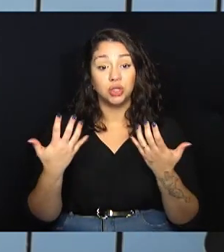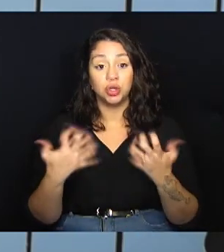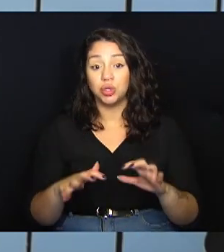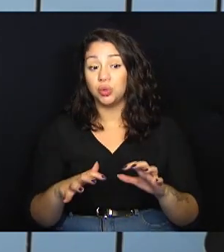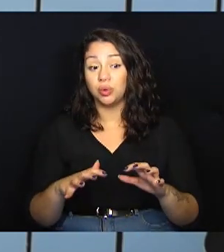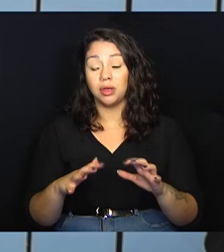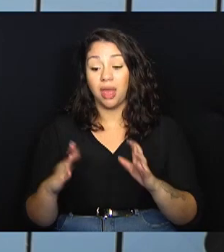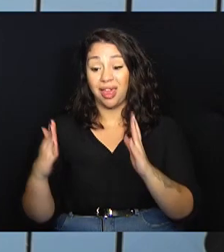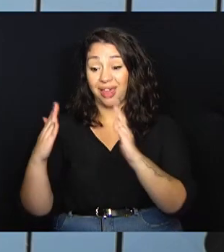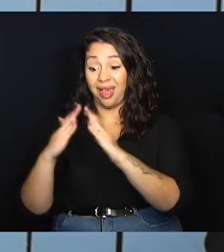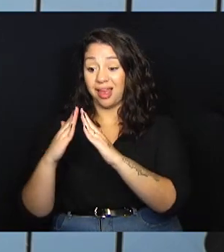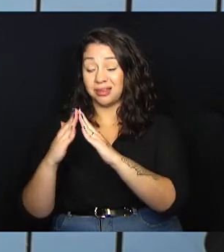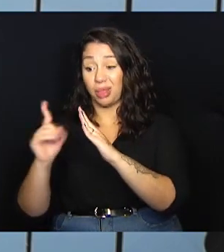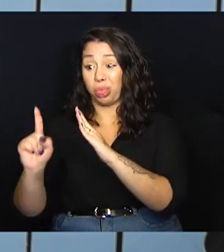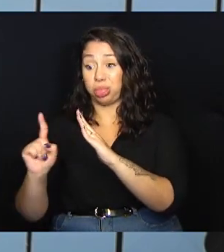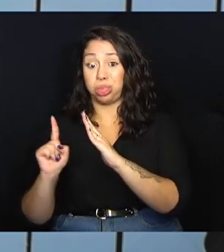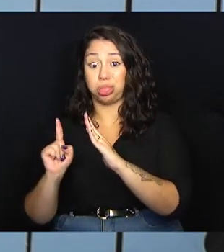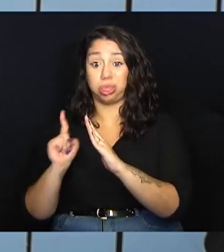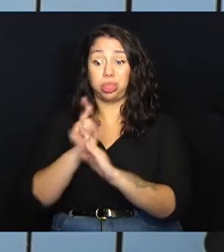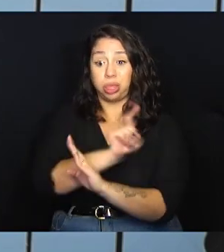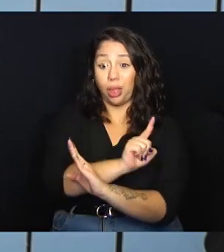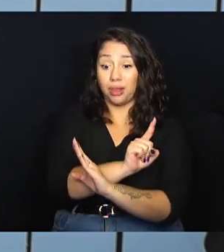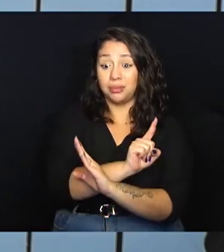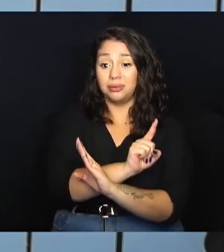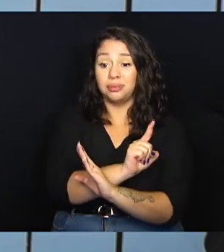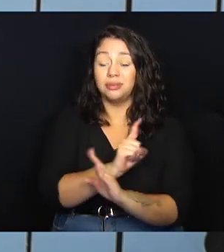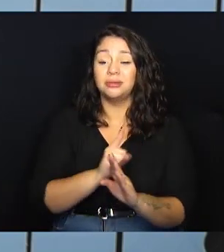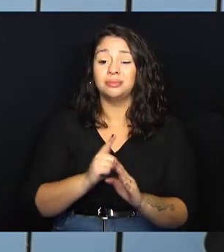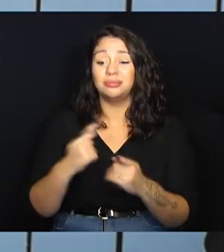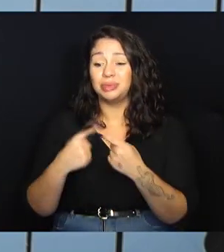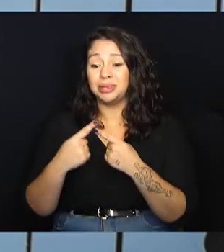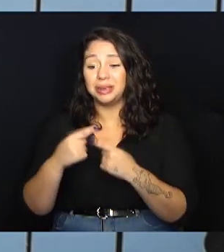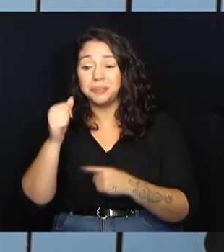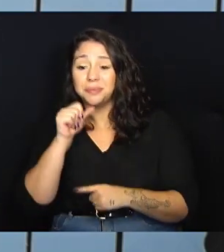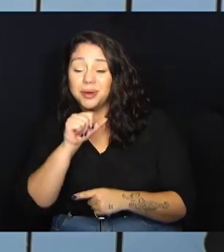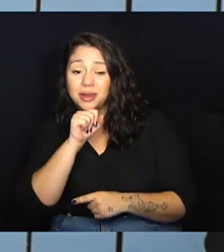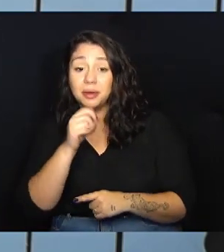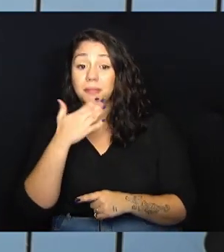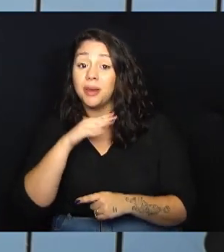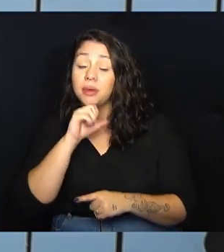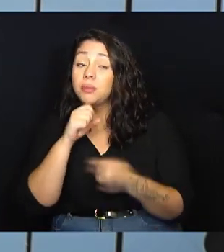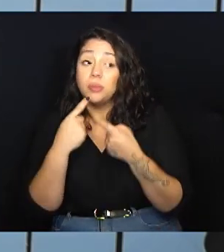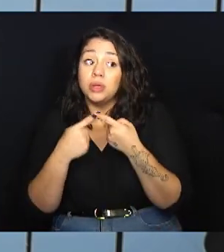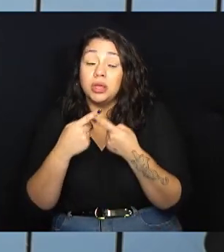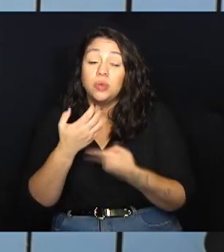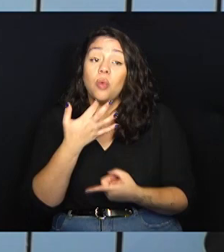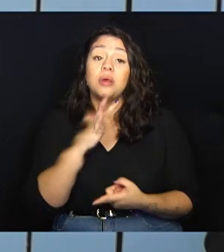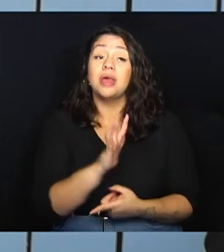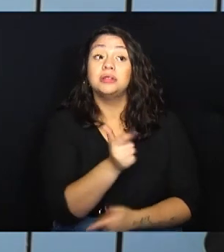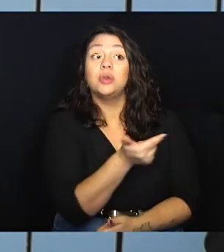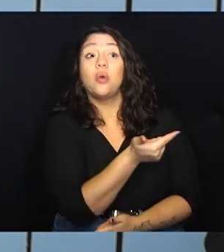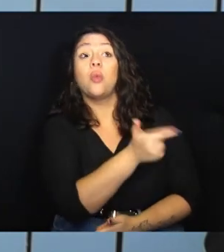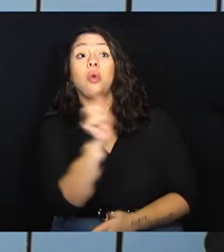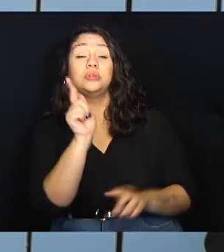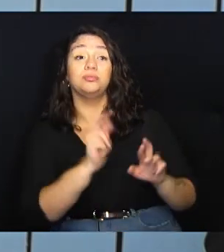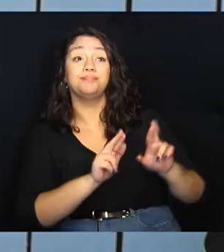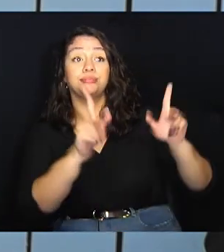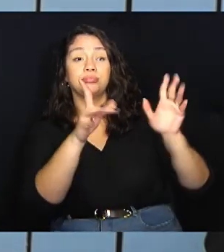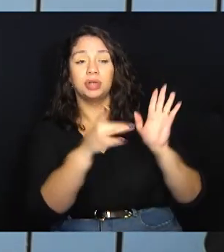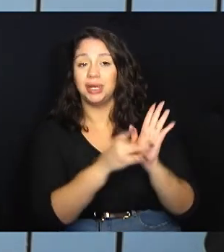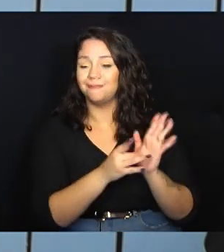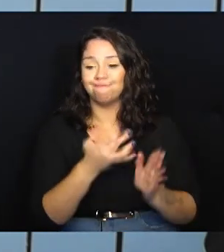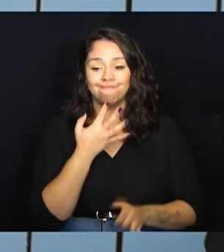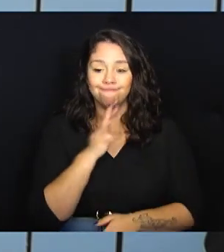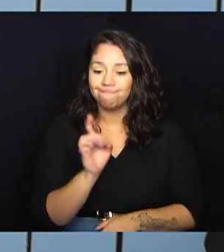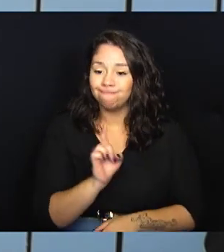dela, daquela família, daquele pai, daquela mãe, porque ele não conhece outra realidade. Sim. Então aquilo que